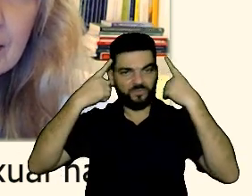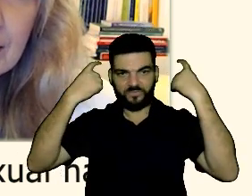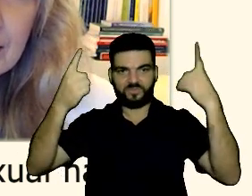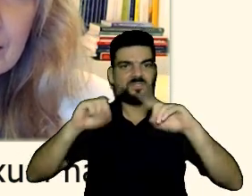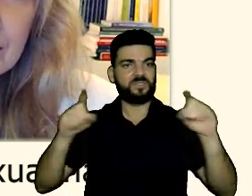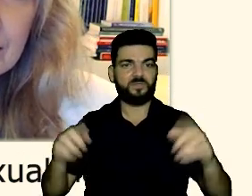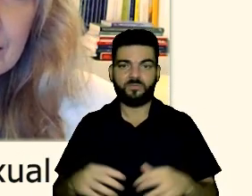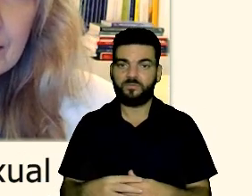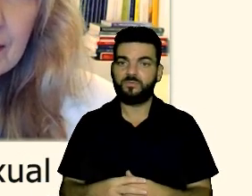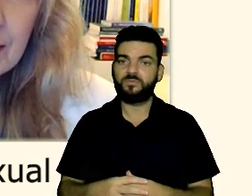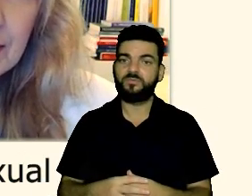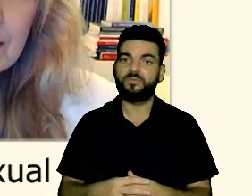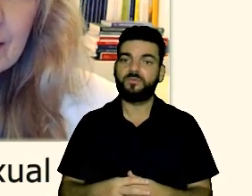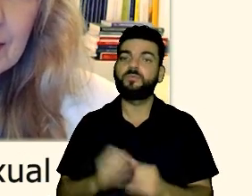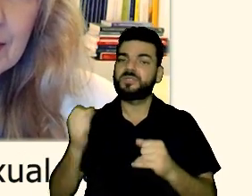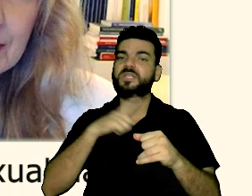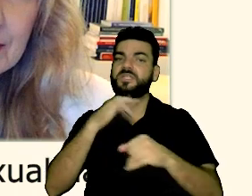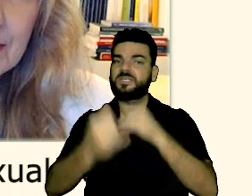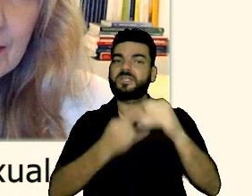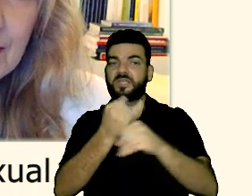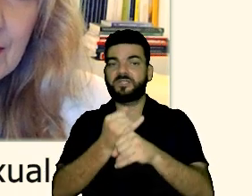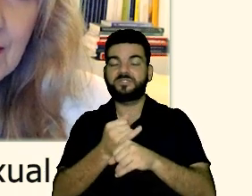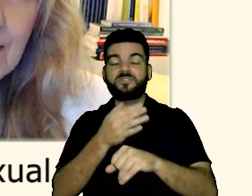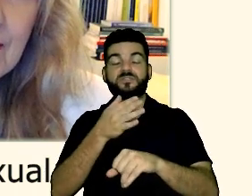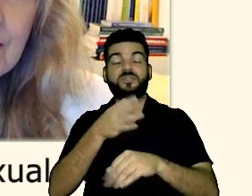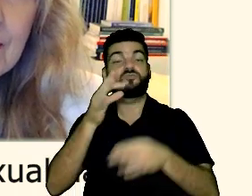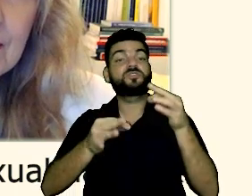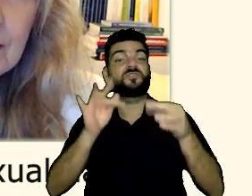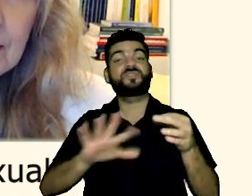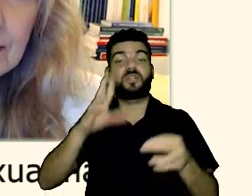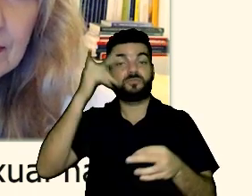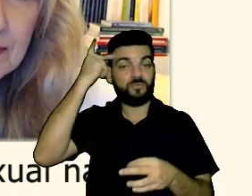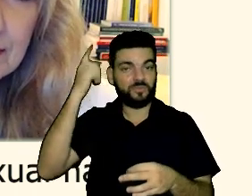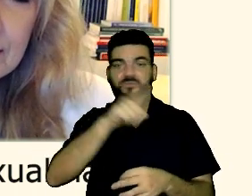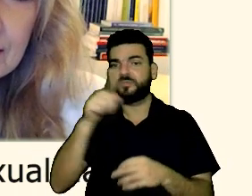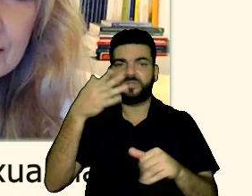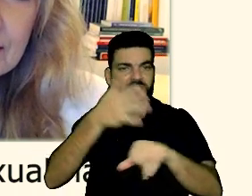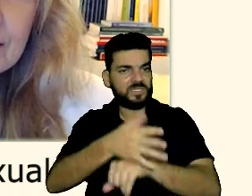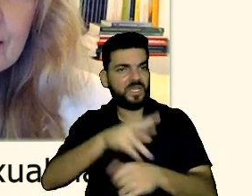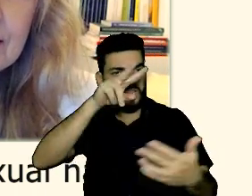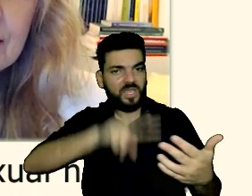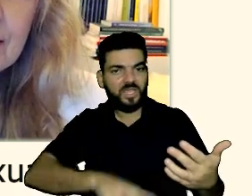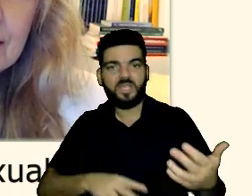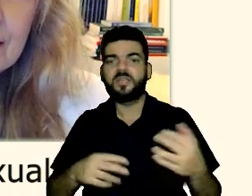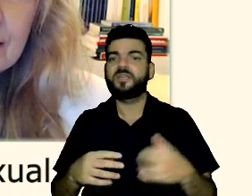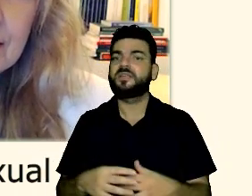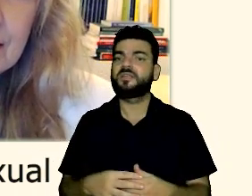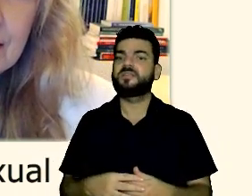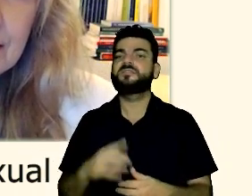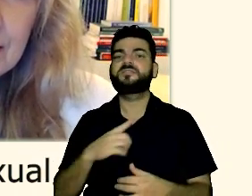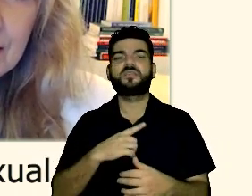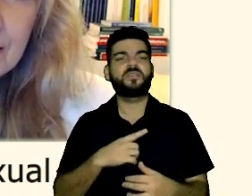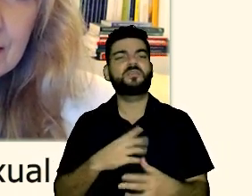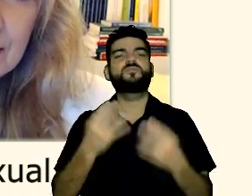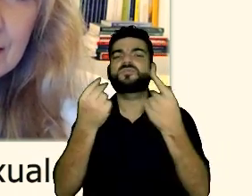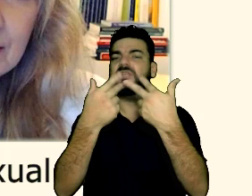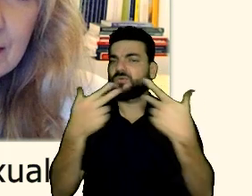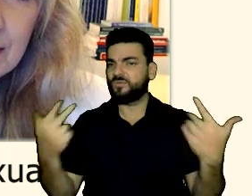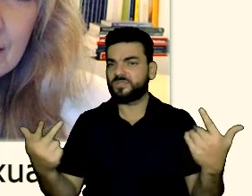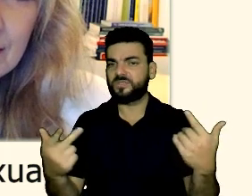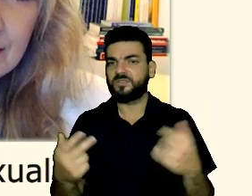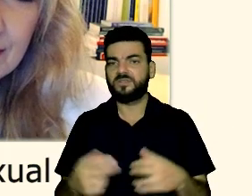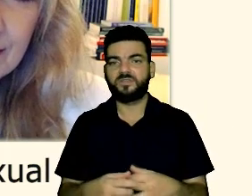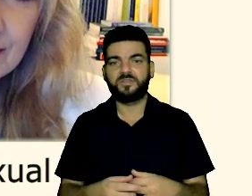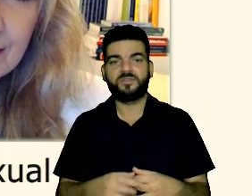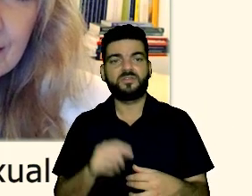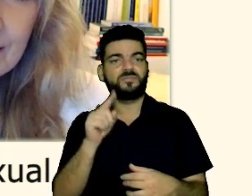as pessoas, né, a trazer a denúncia. Nós temos a página da CEAMA, vamos sempre frisar, está disponível no site da Justiça Federal